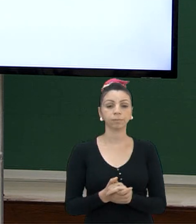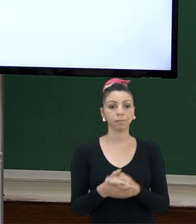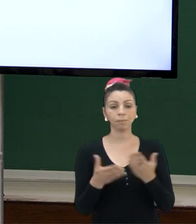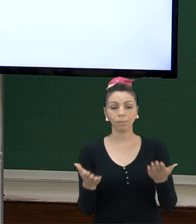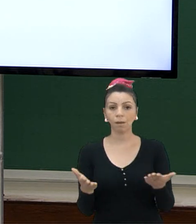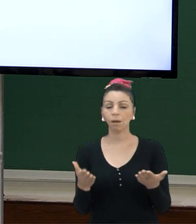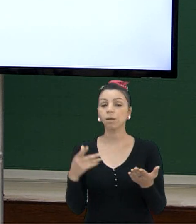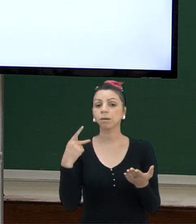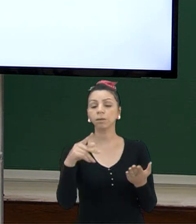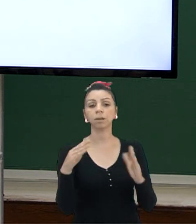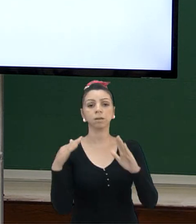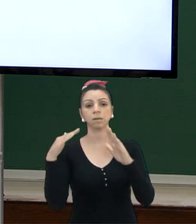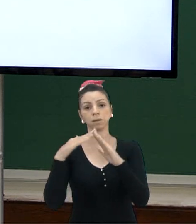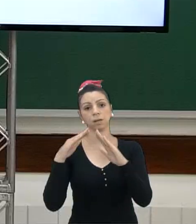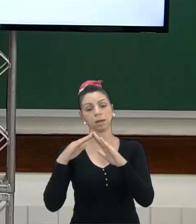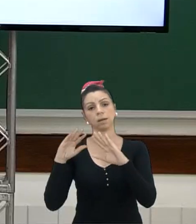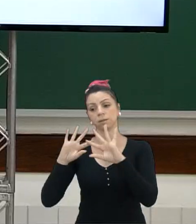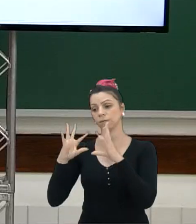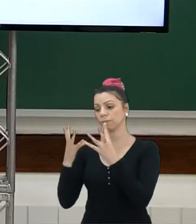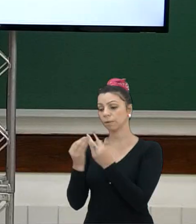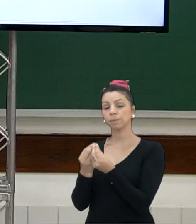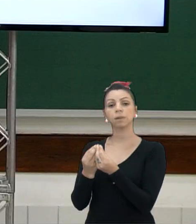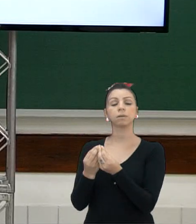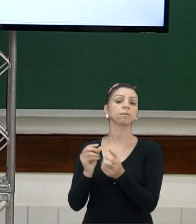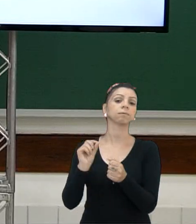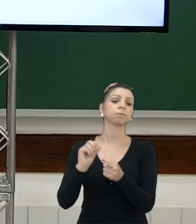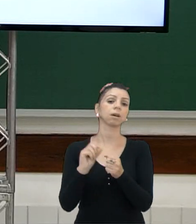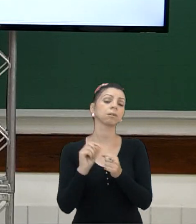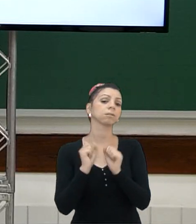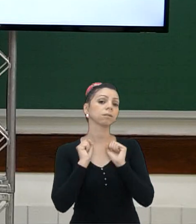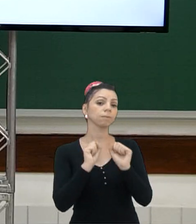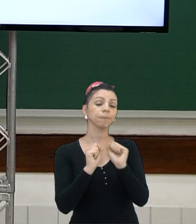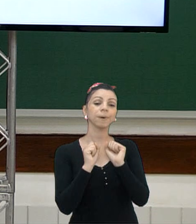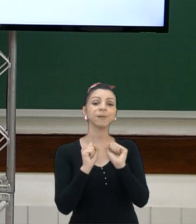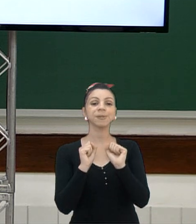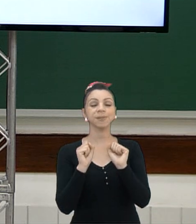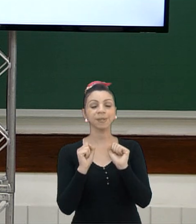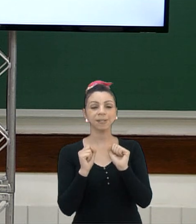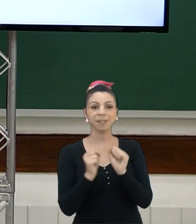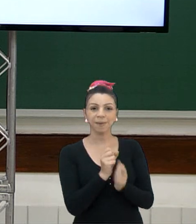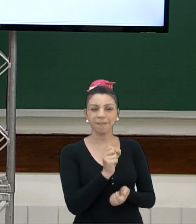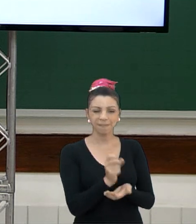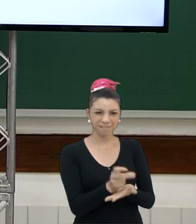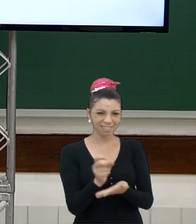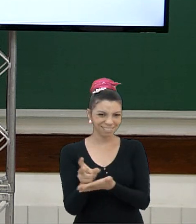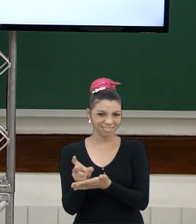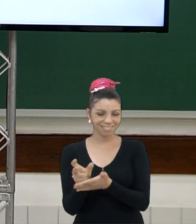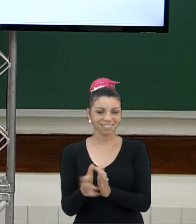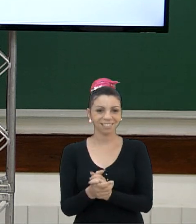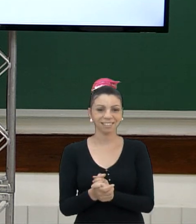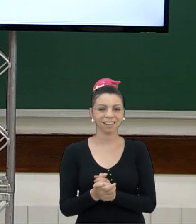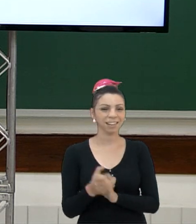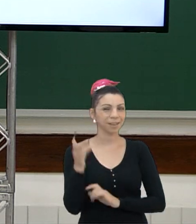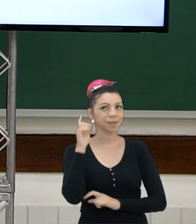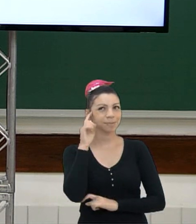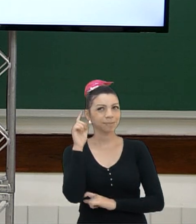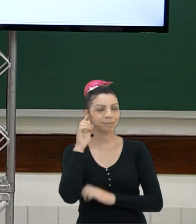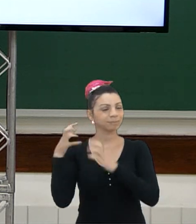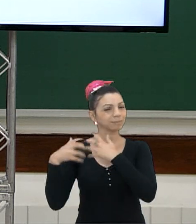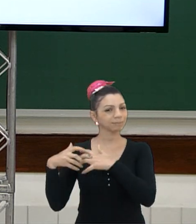aí da sua casa, algum familiar, faz alguma coisa que possa ser vendido? Você pensou nesse familiar para colocar ali